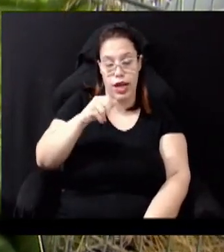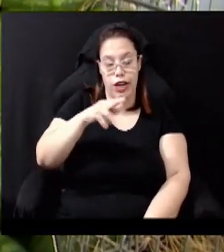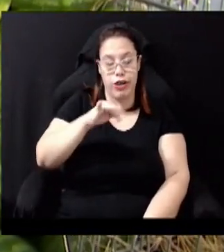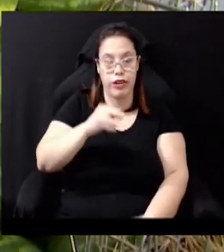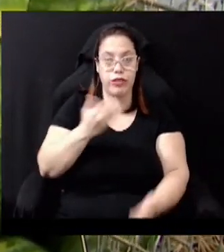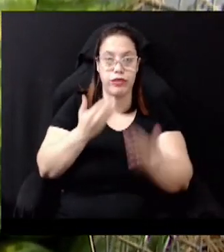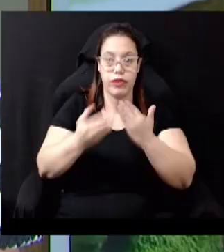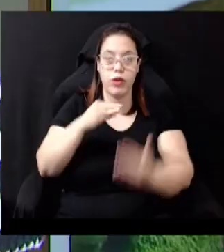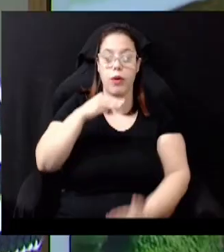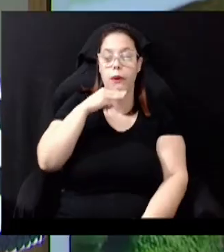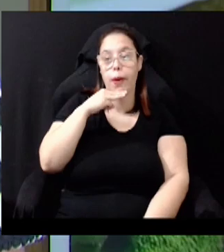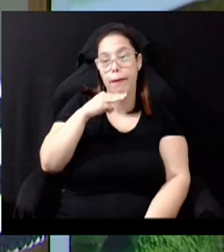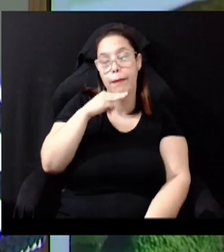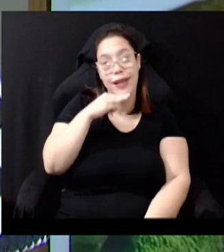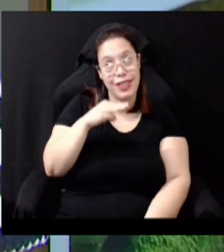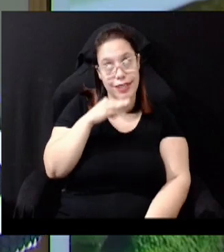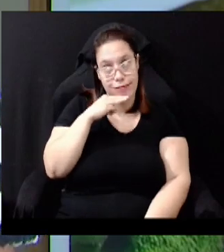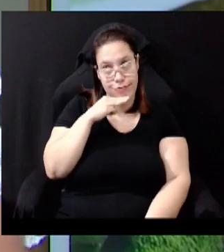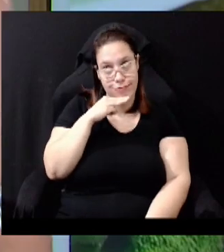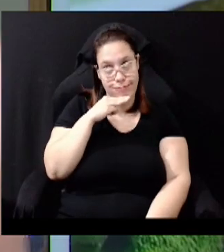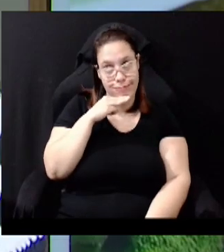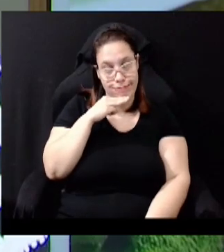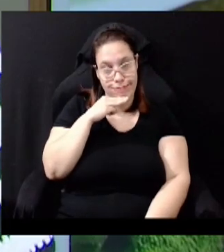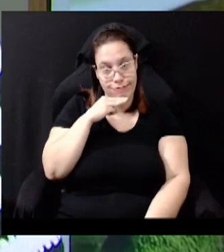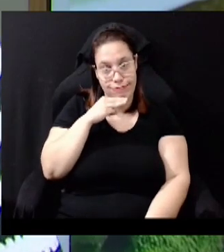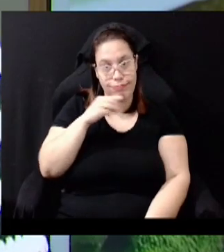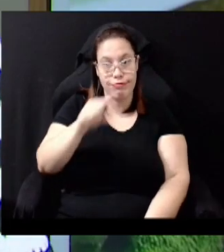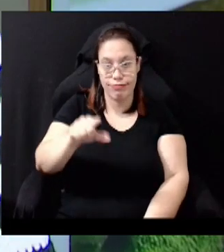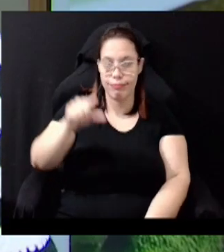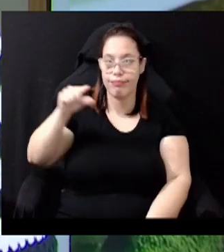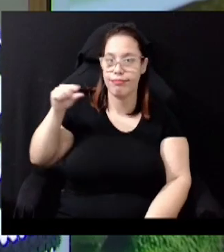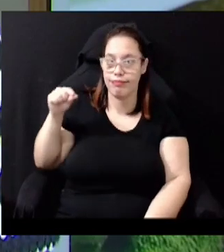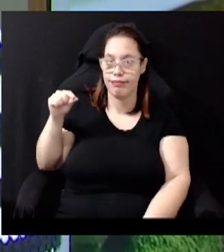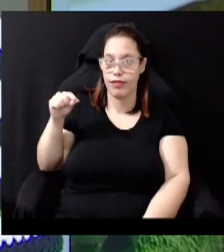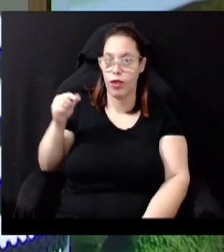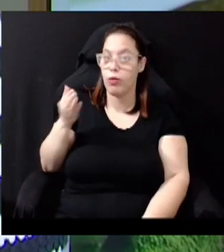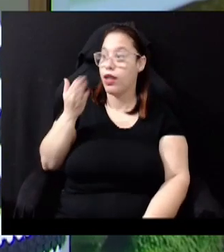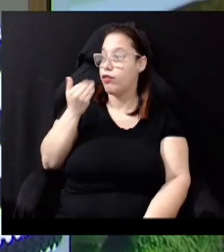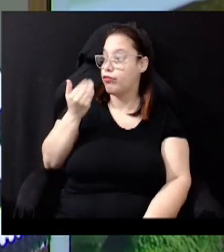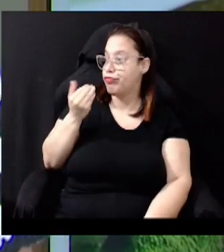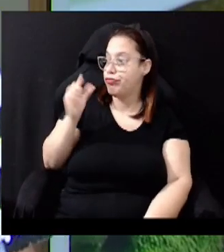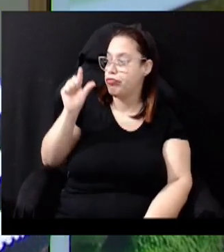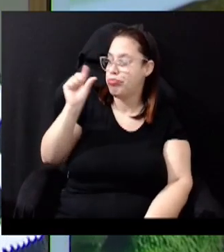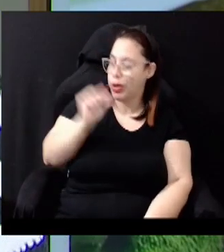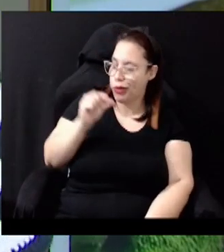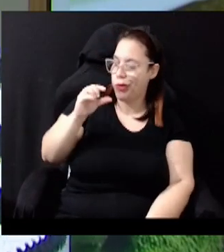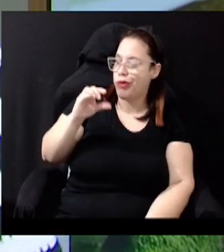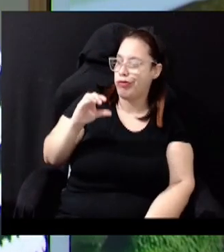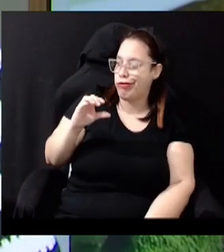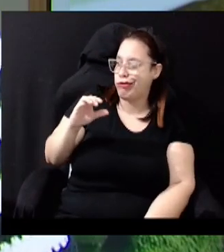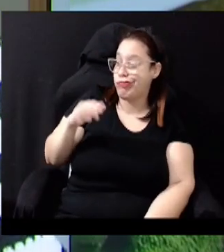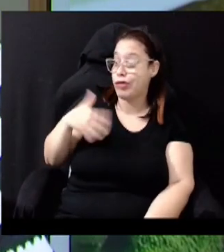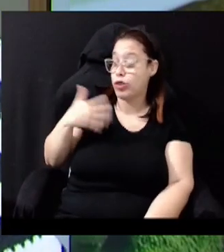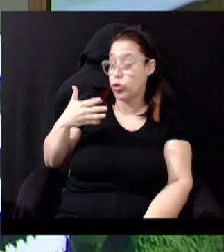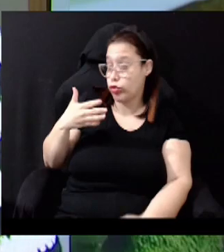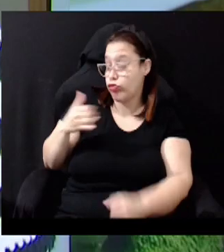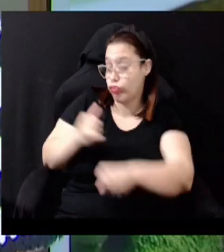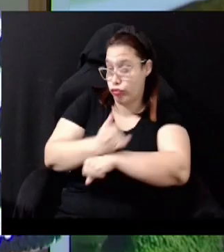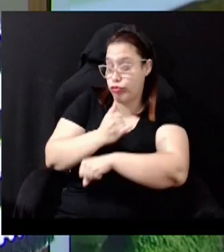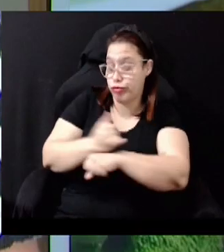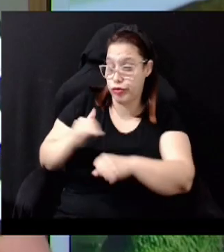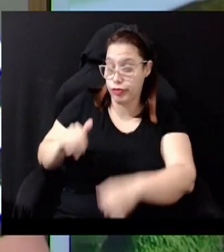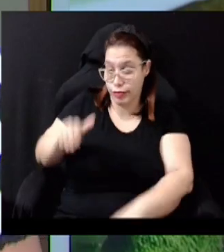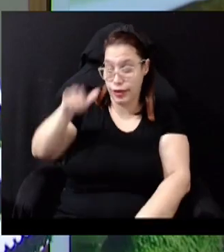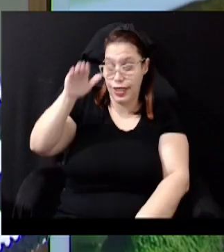manga. Então, a gente tem que dar uma preferência para esses alimentos que contêm menos calorias e mais quantidade de água.